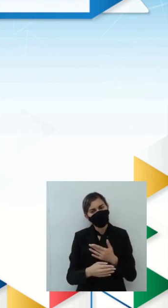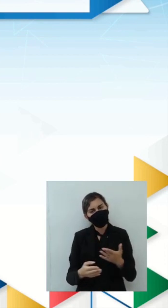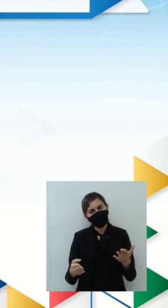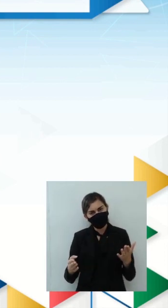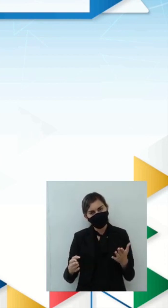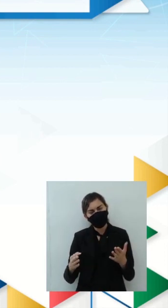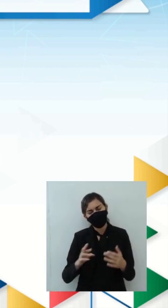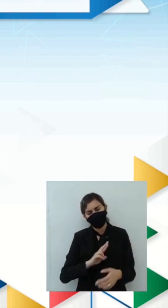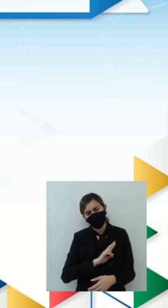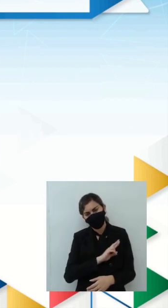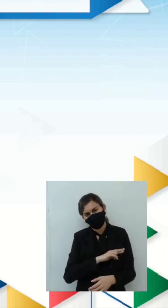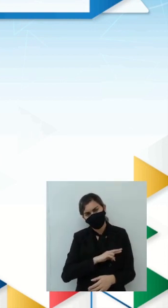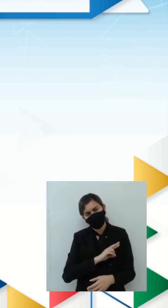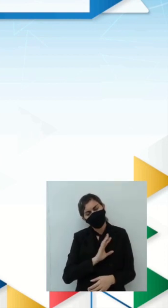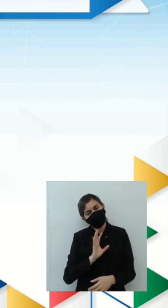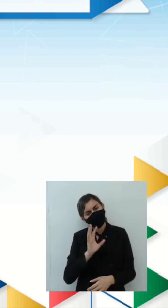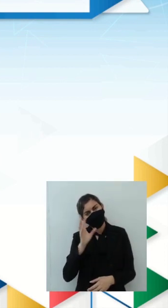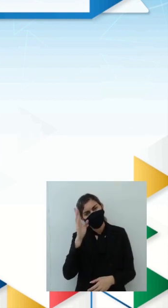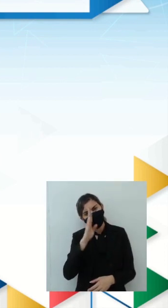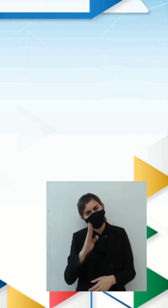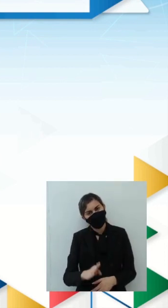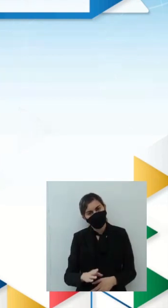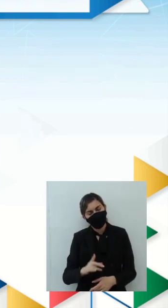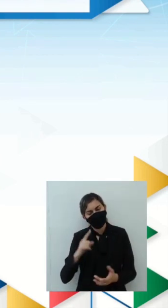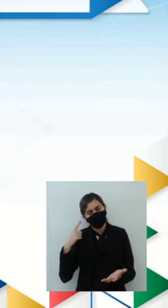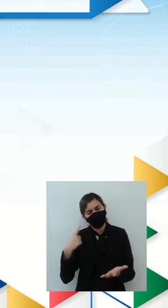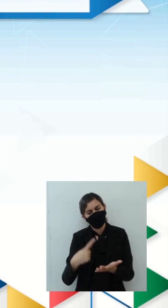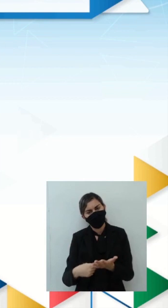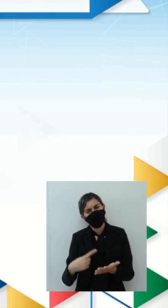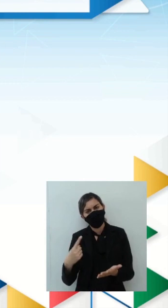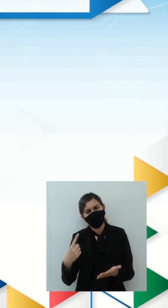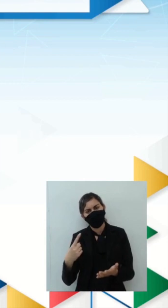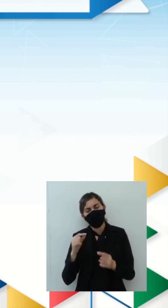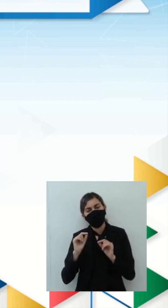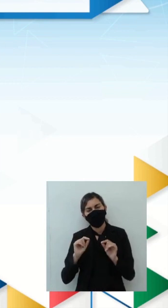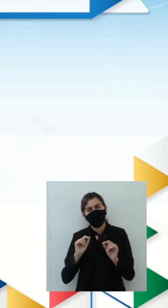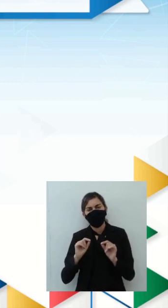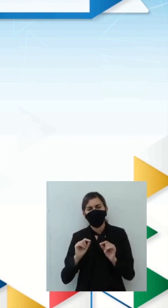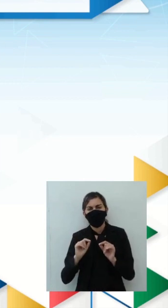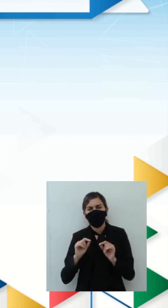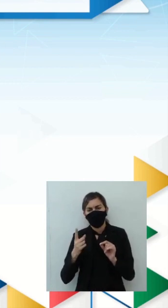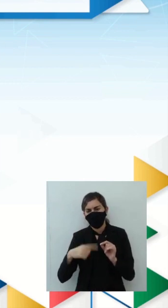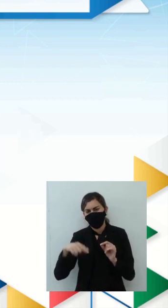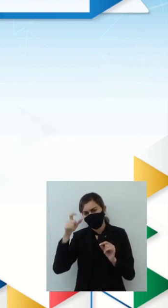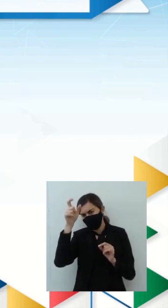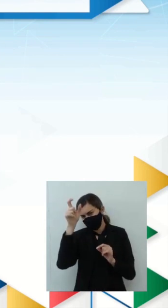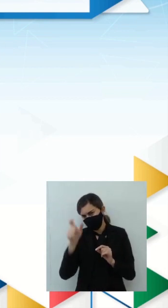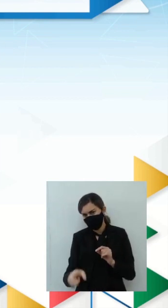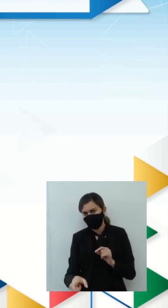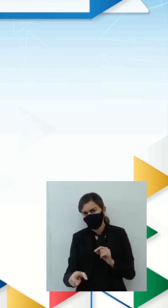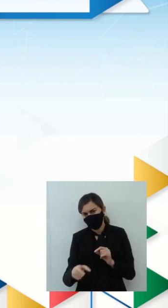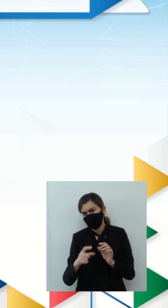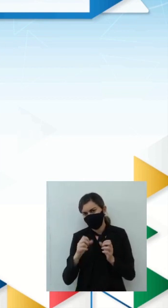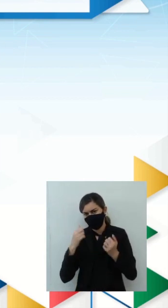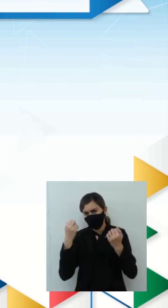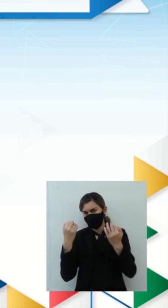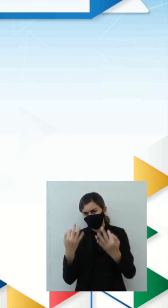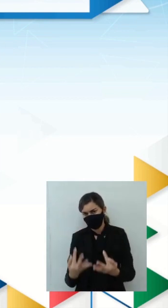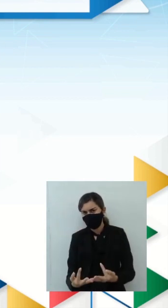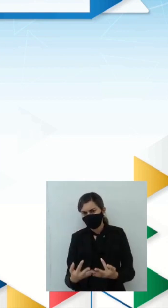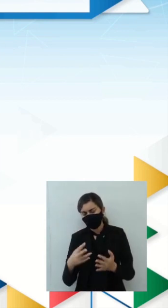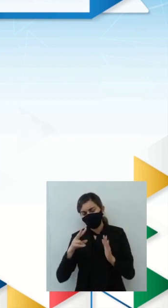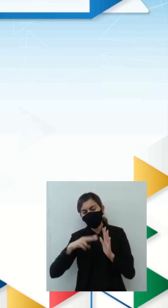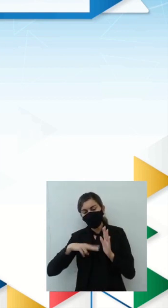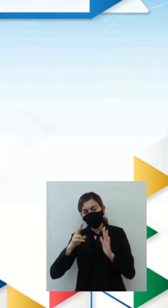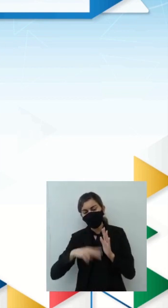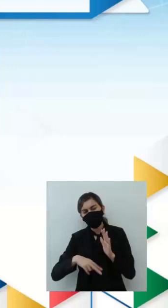desse romance brasileiro está marcando, certo, o que o personagem descrito, que nós vamos